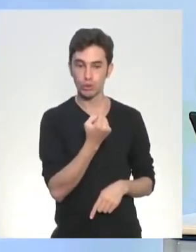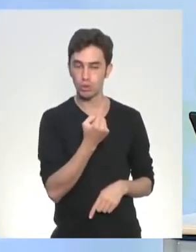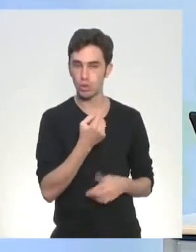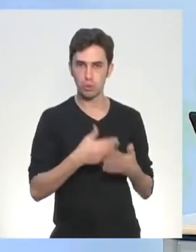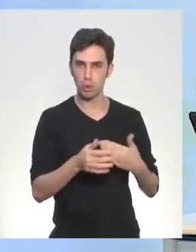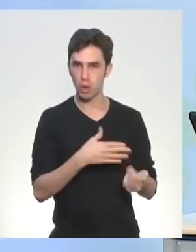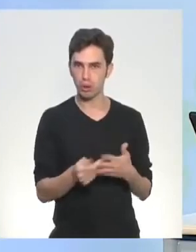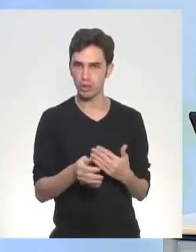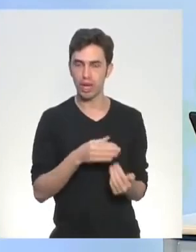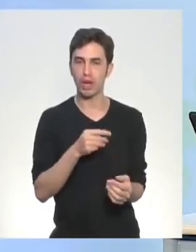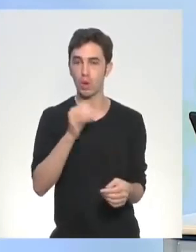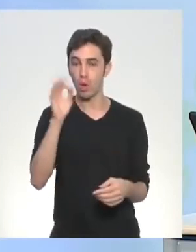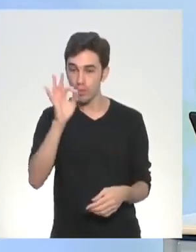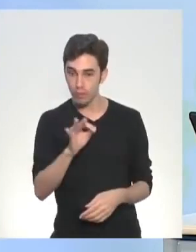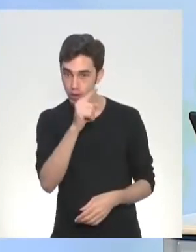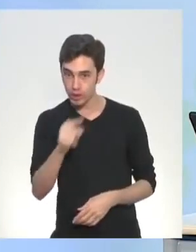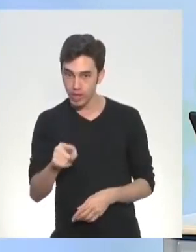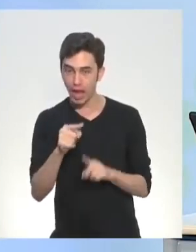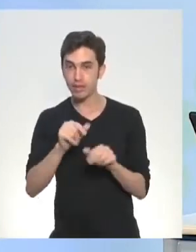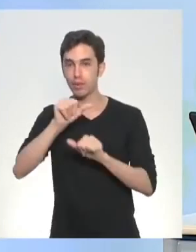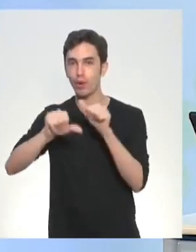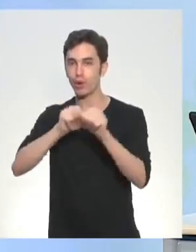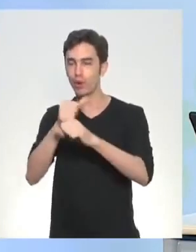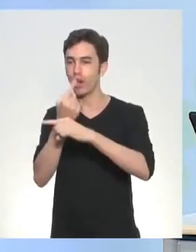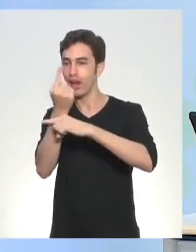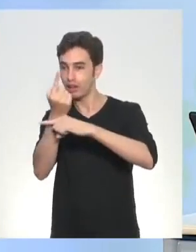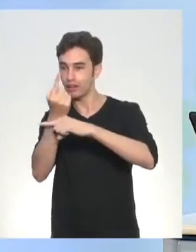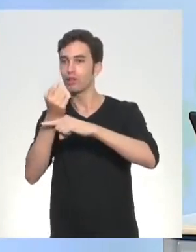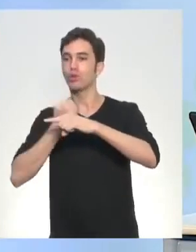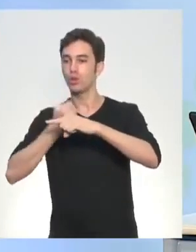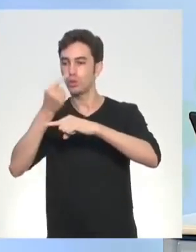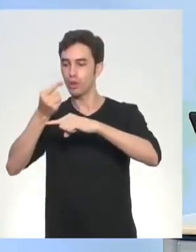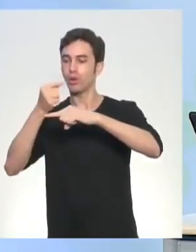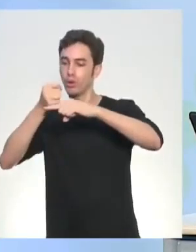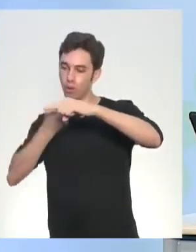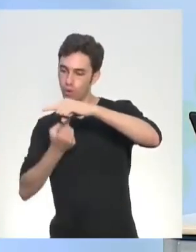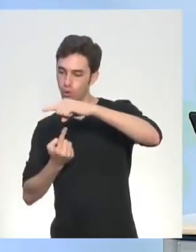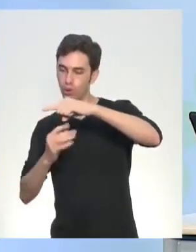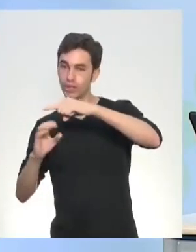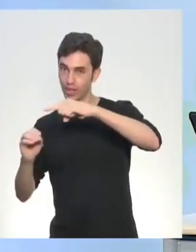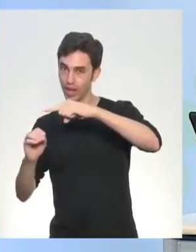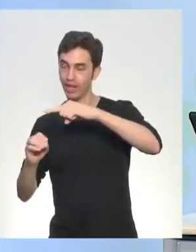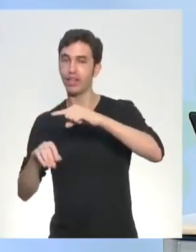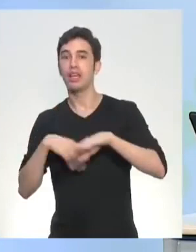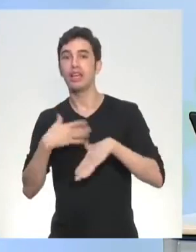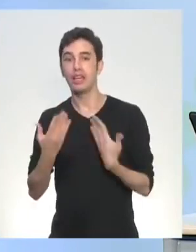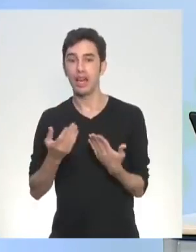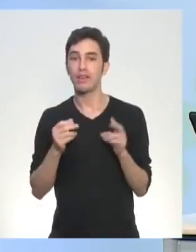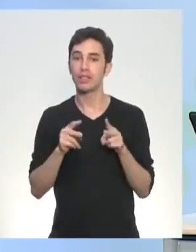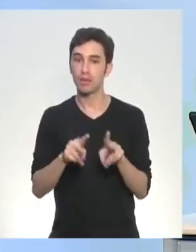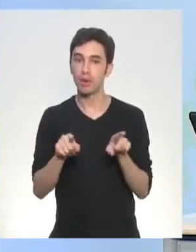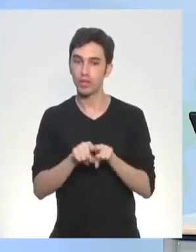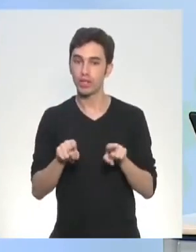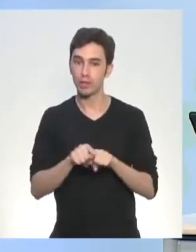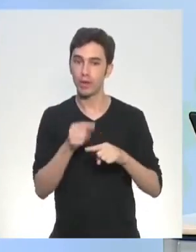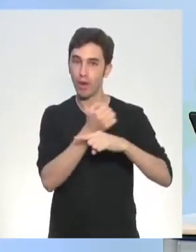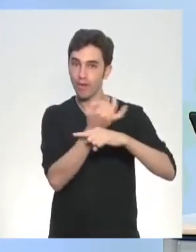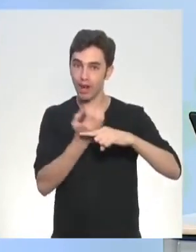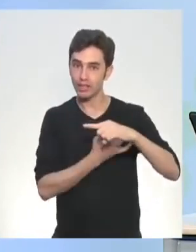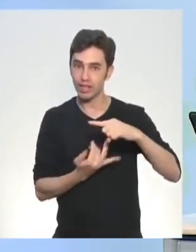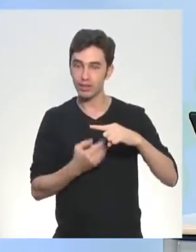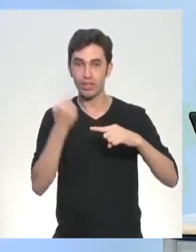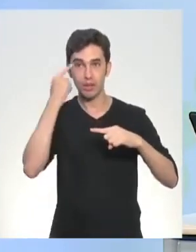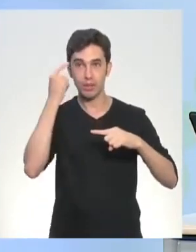fração que não está com 100 embaixo, você pode transformar ela com 100 embaixo. Como? Pensando por quanto você vai multiplicar o número de